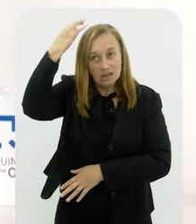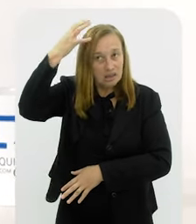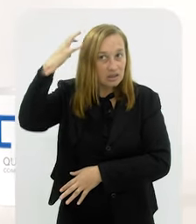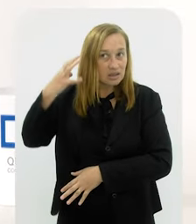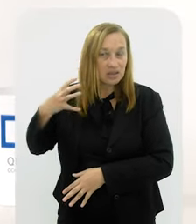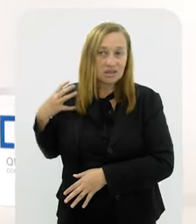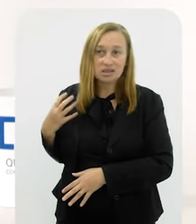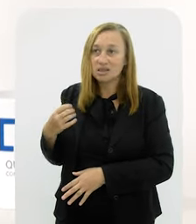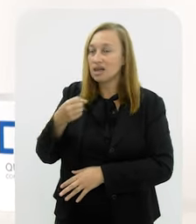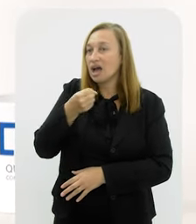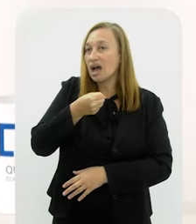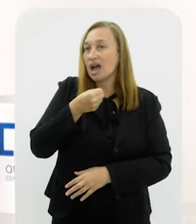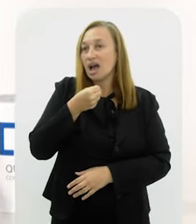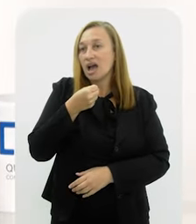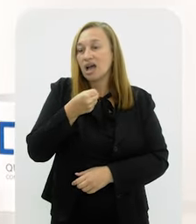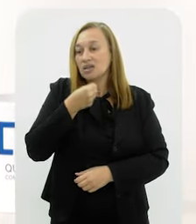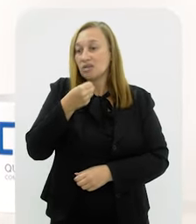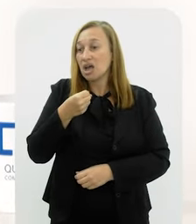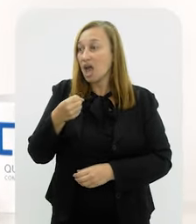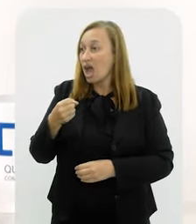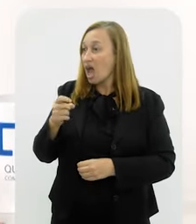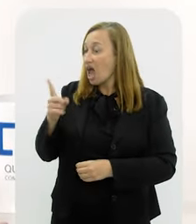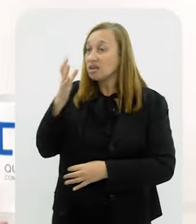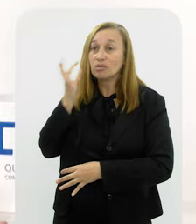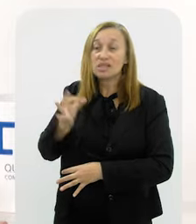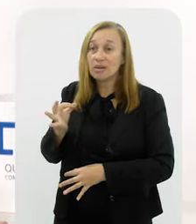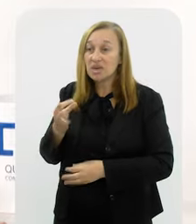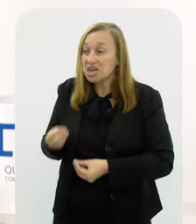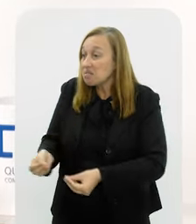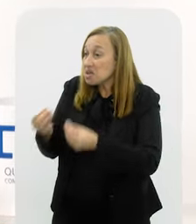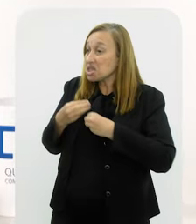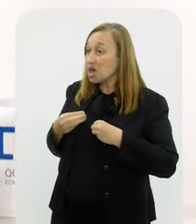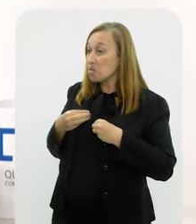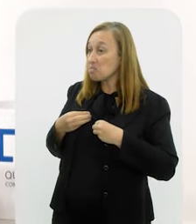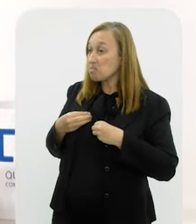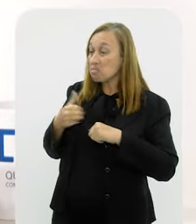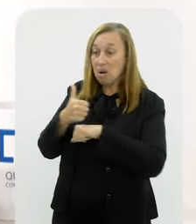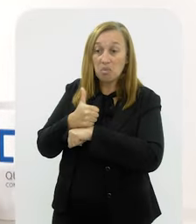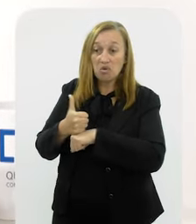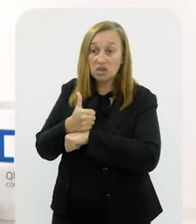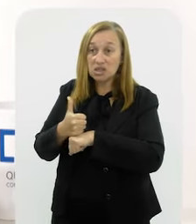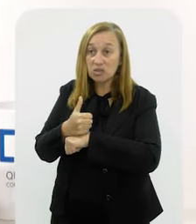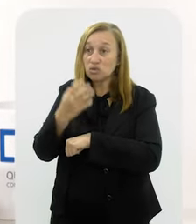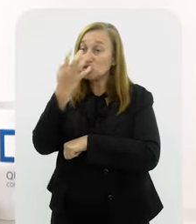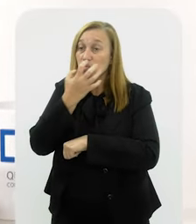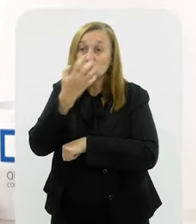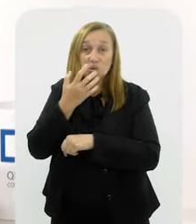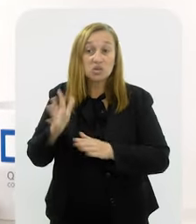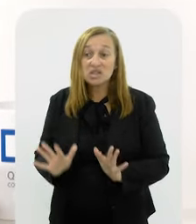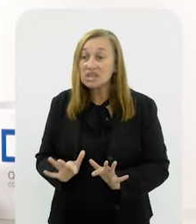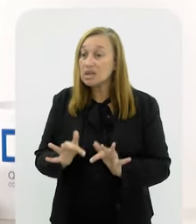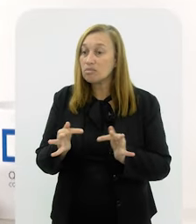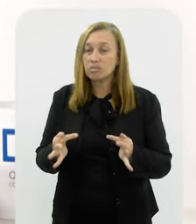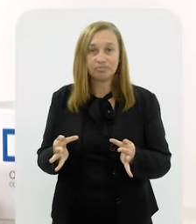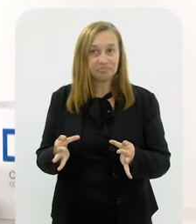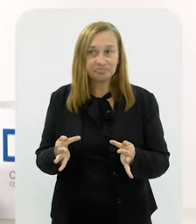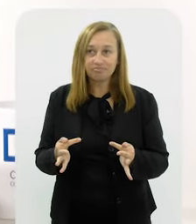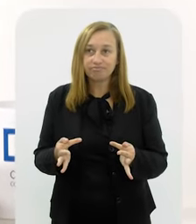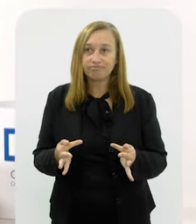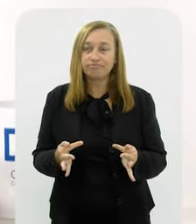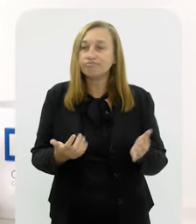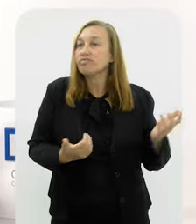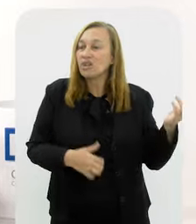Alcione, porque a Alcione, sem querer, ela me deu uma profissão. Porque eu era simplesmente músico, só tocava.